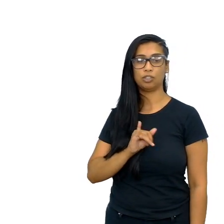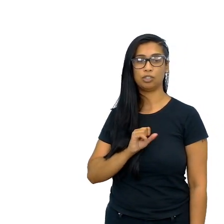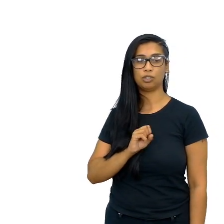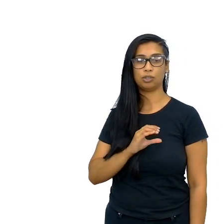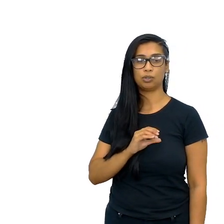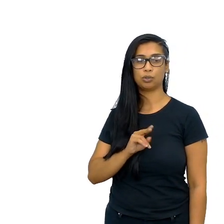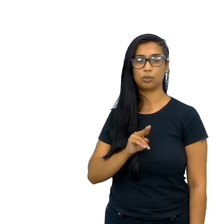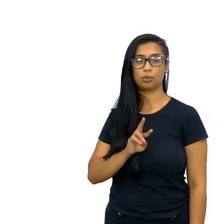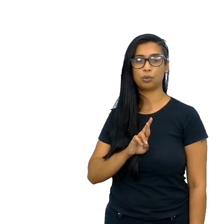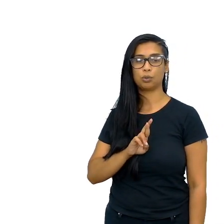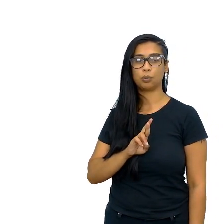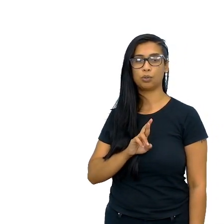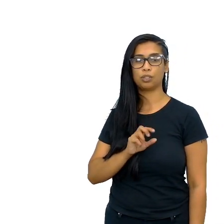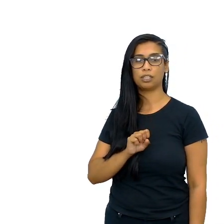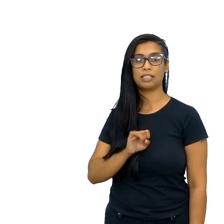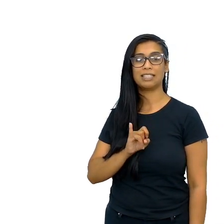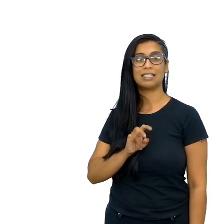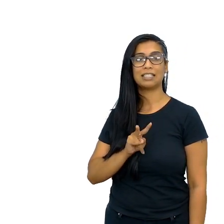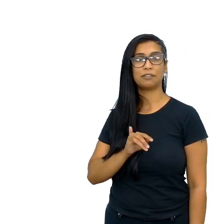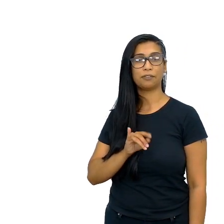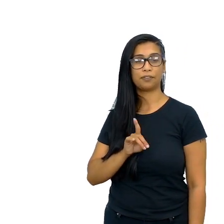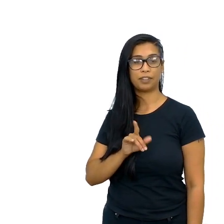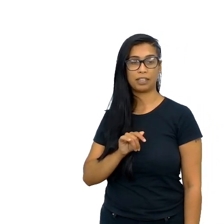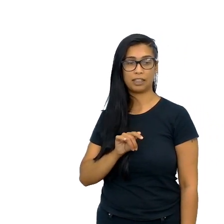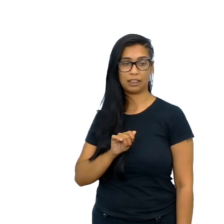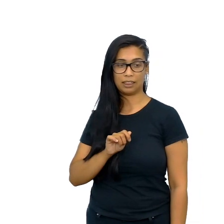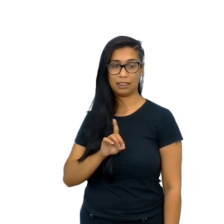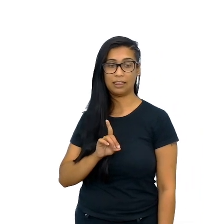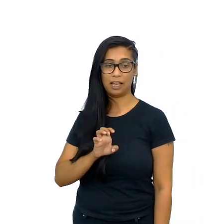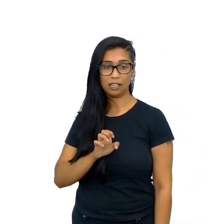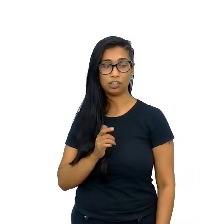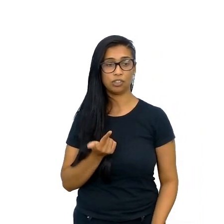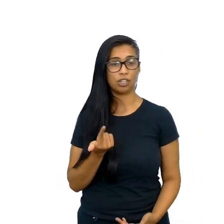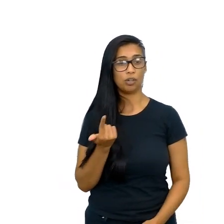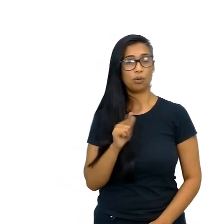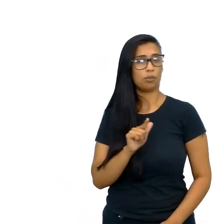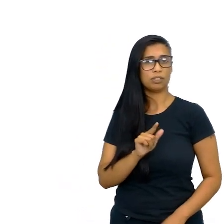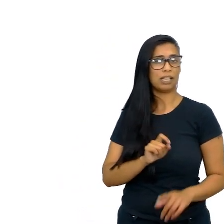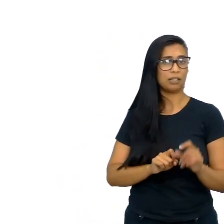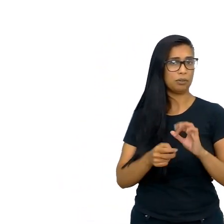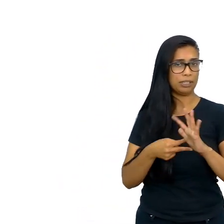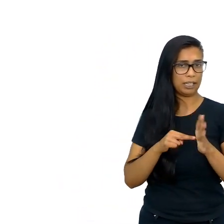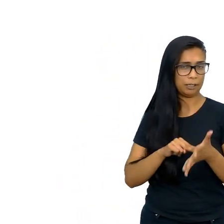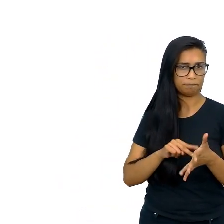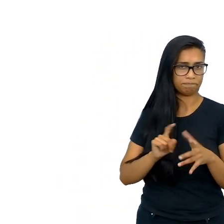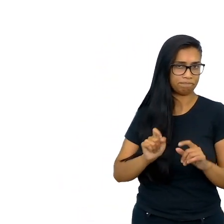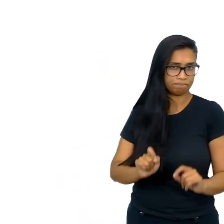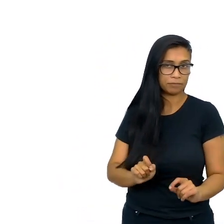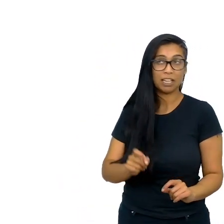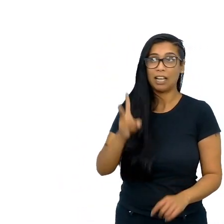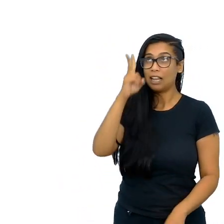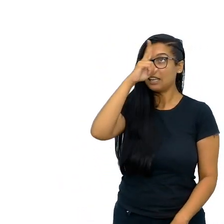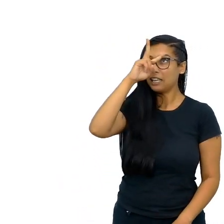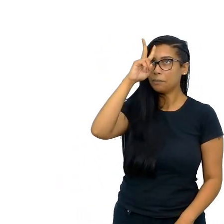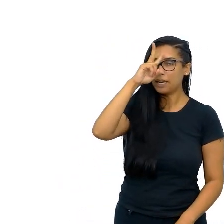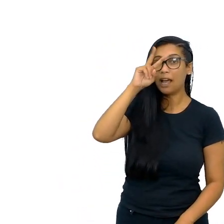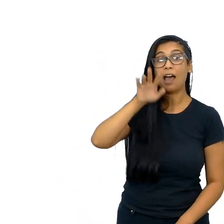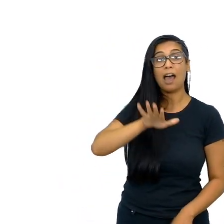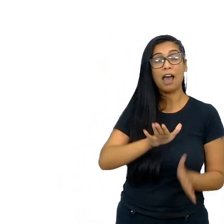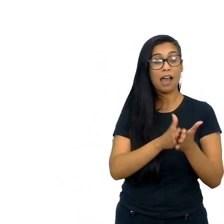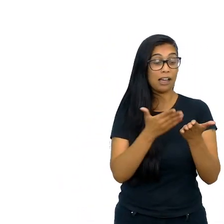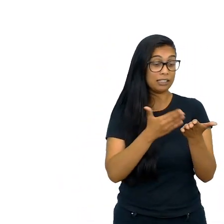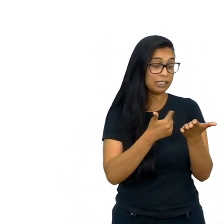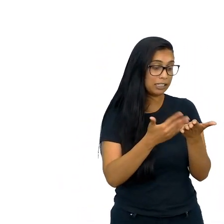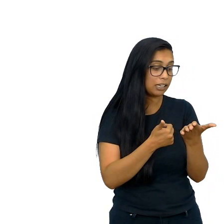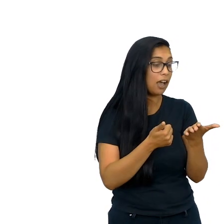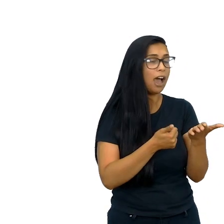conhecimentos que nos fazem lembrar de determinados textos. Quando eu leio algum texto, eu posso imaginar ali e lembrar de outros textos, né?